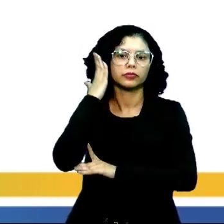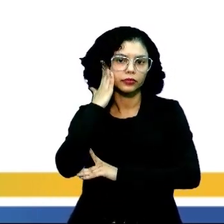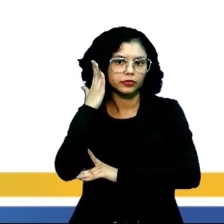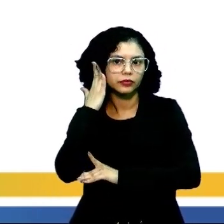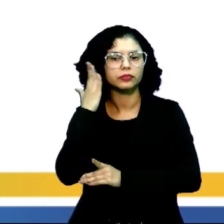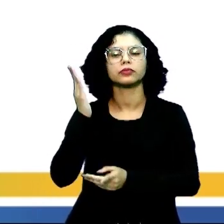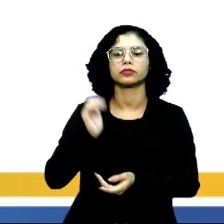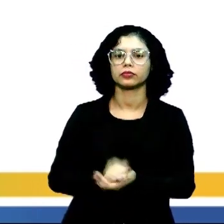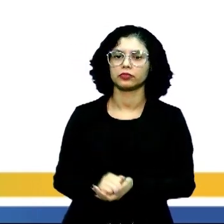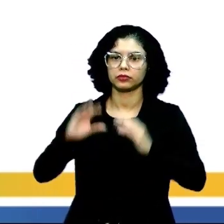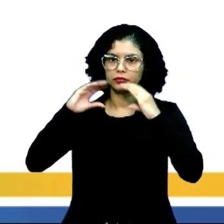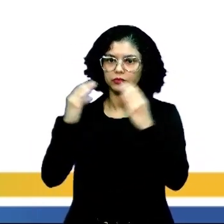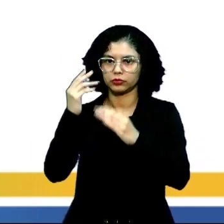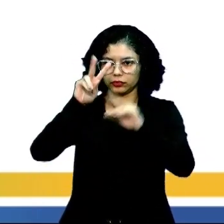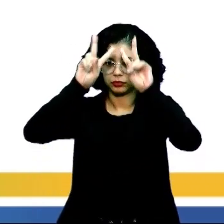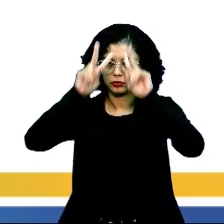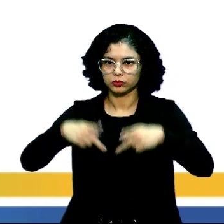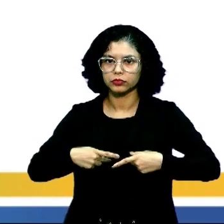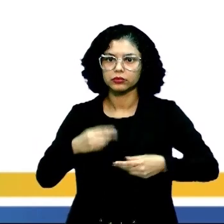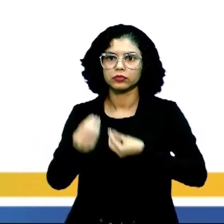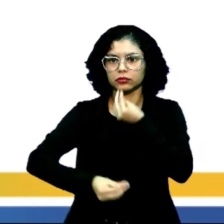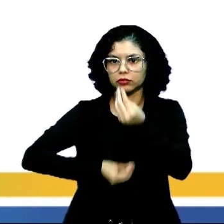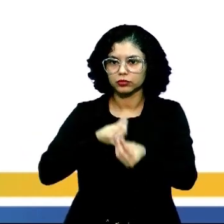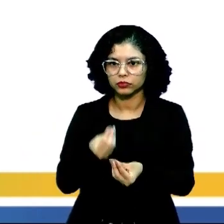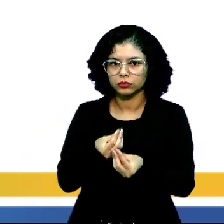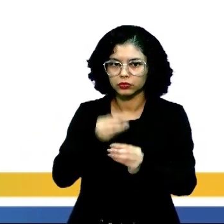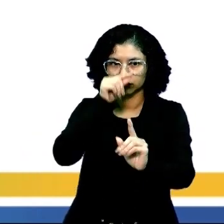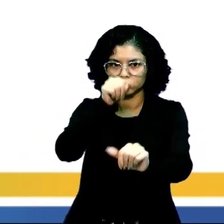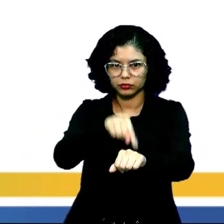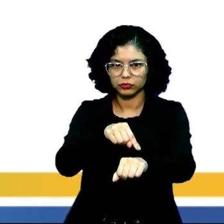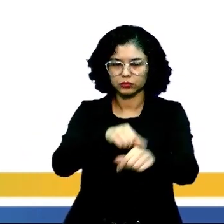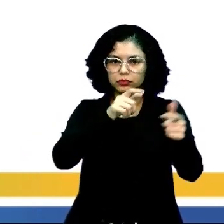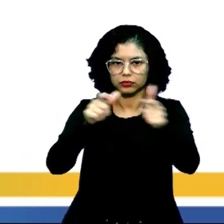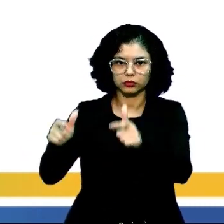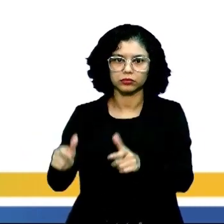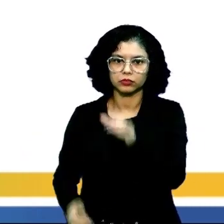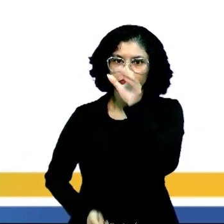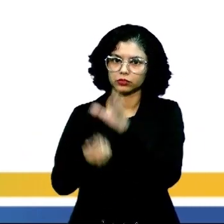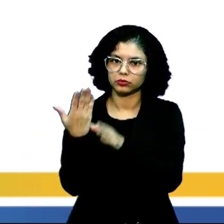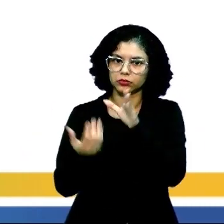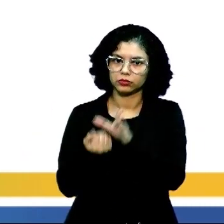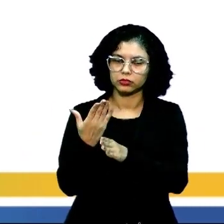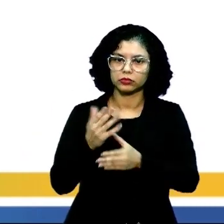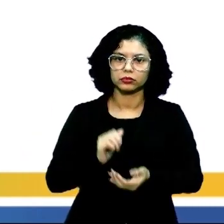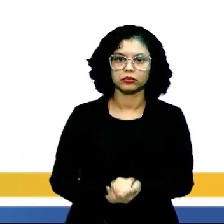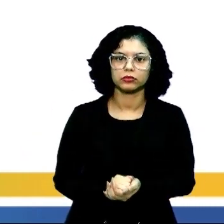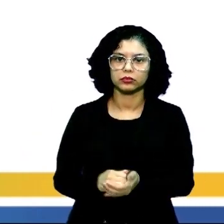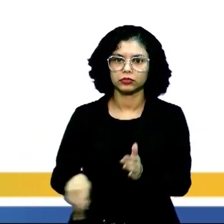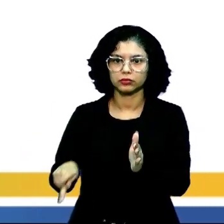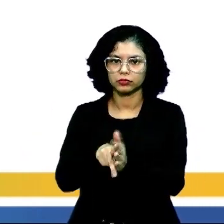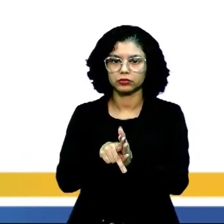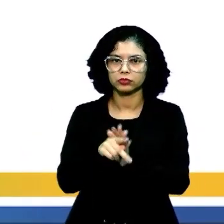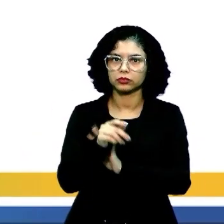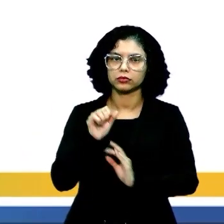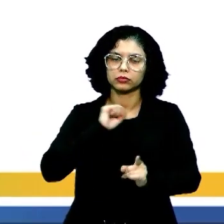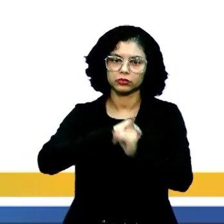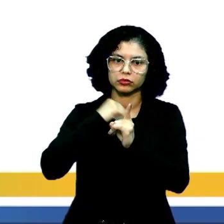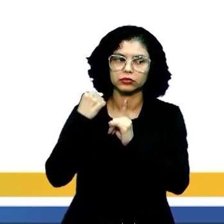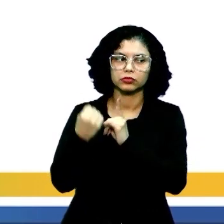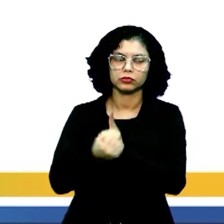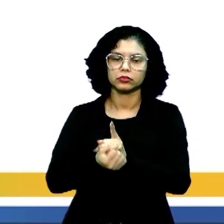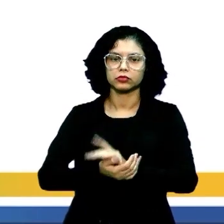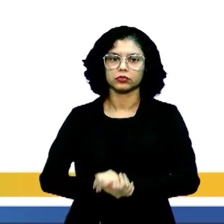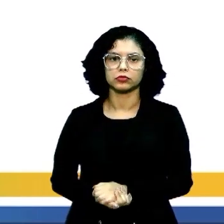socialmente. Compreende o ser humano em determinado tempo e espaço. é produzida somente